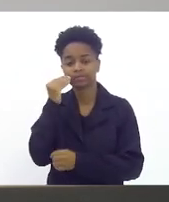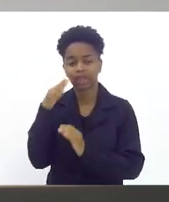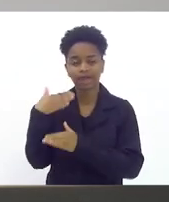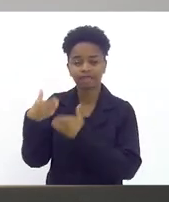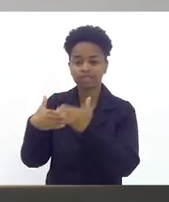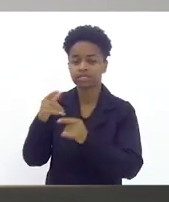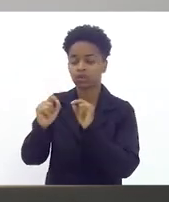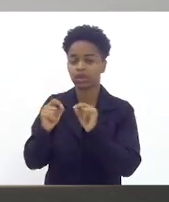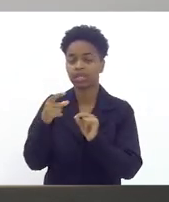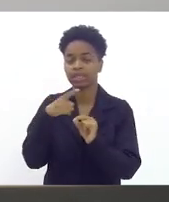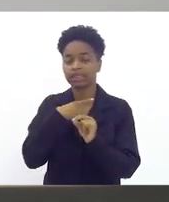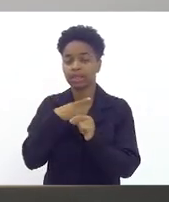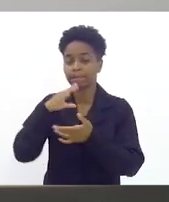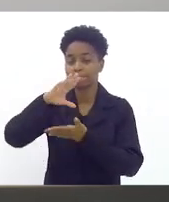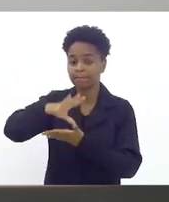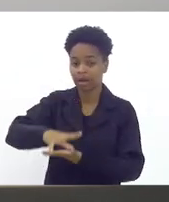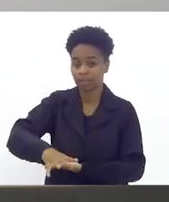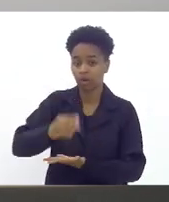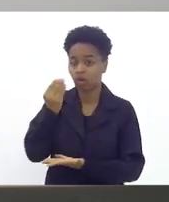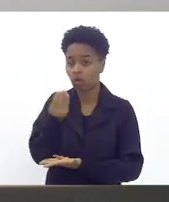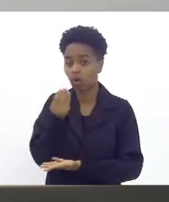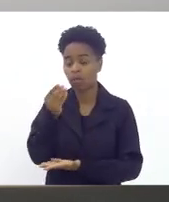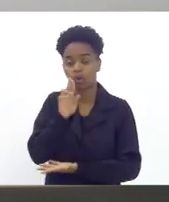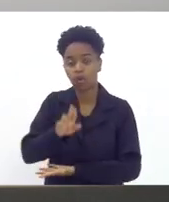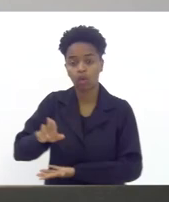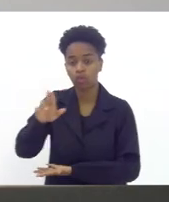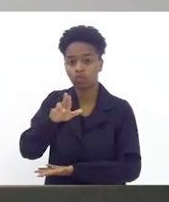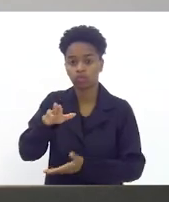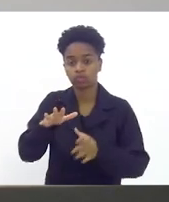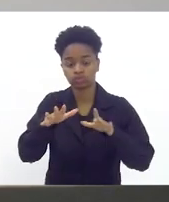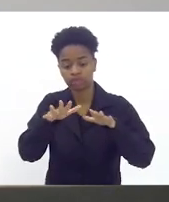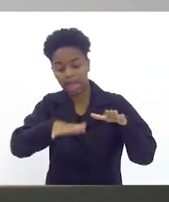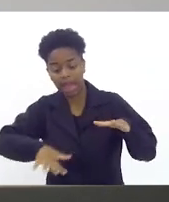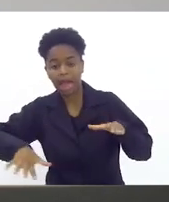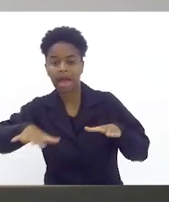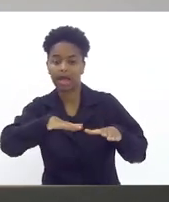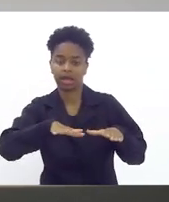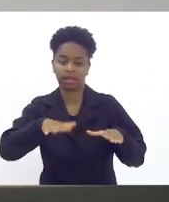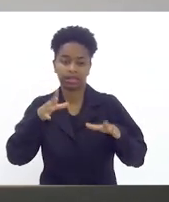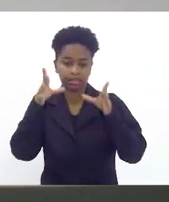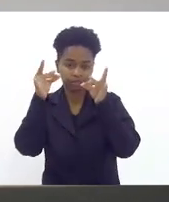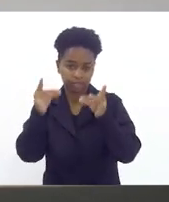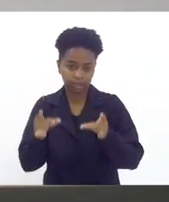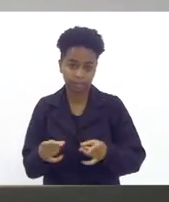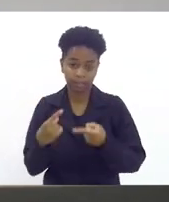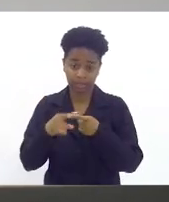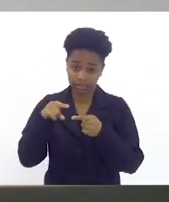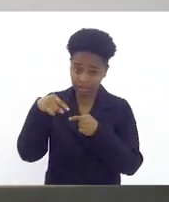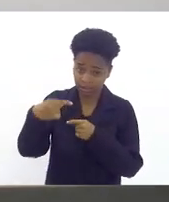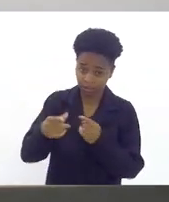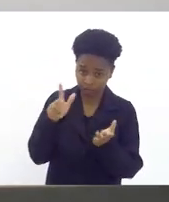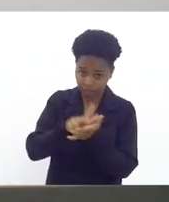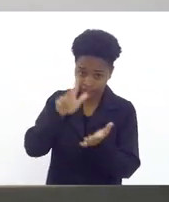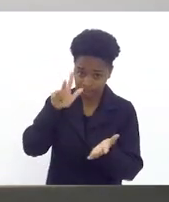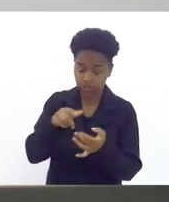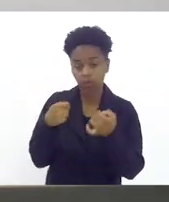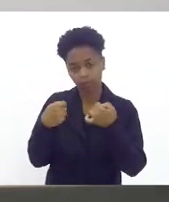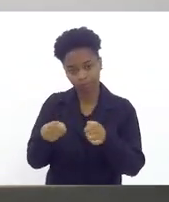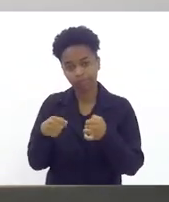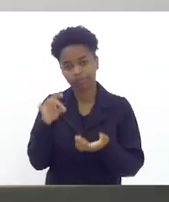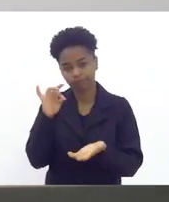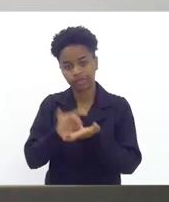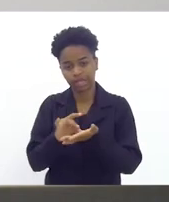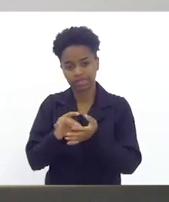é ter uma um mapa de uso do solo mais detalhado para que quando a gente for fazer a validação isso isso seja mais